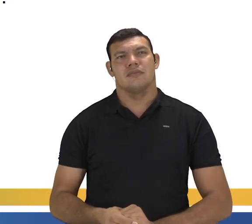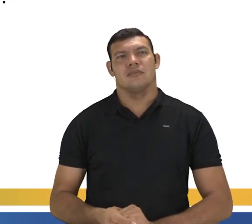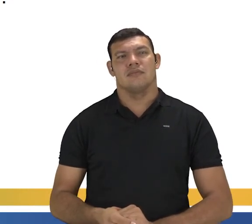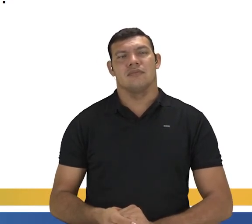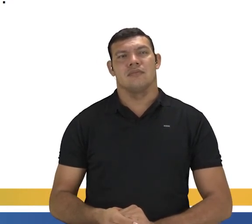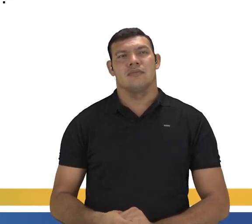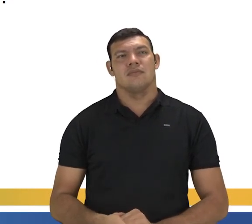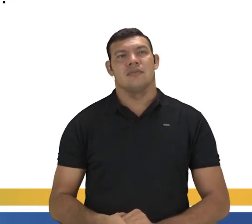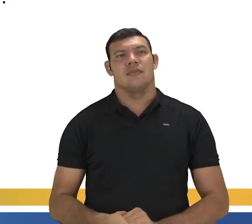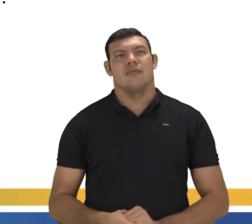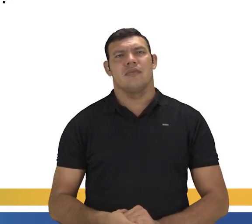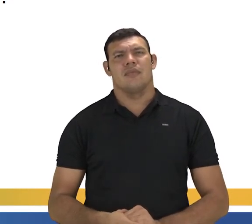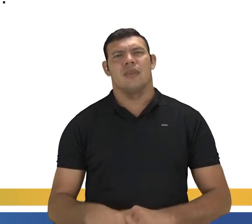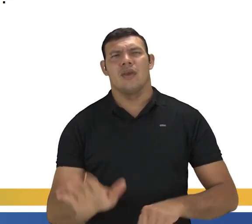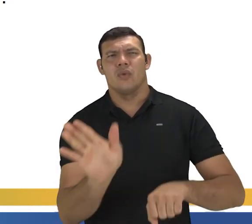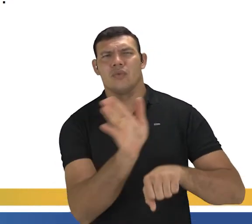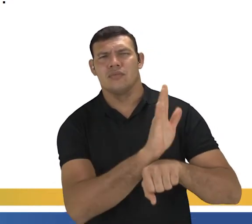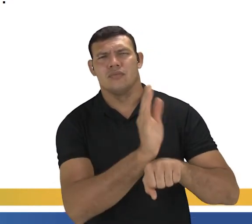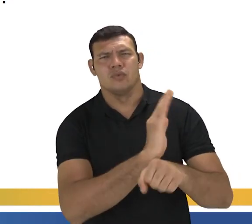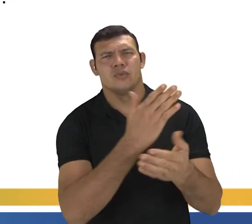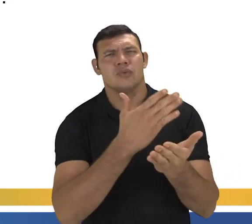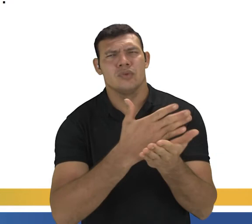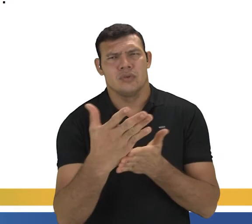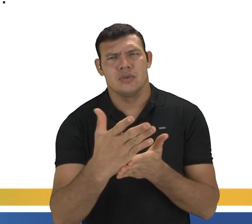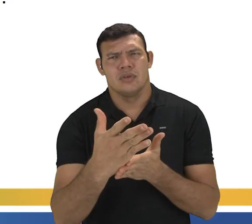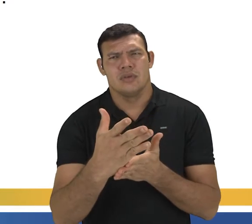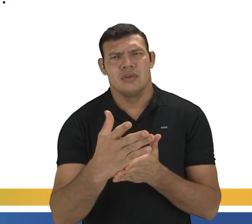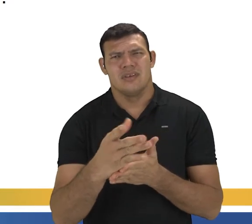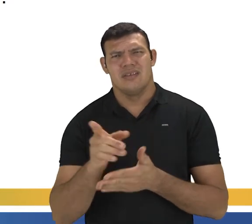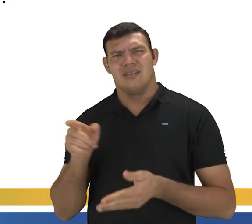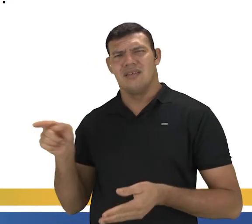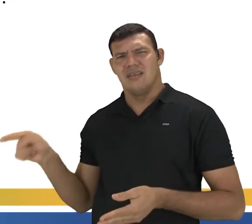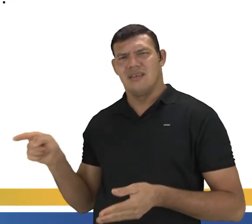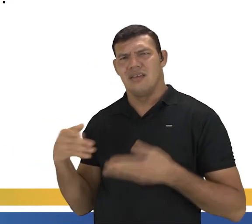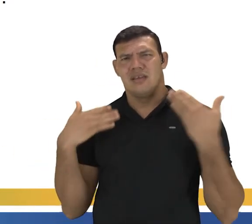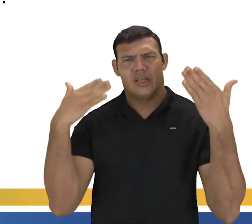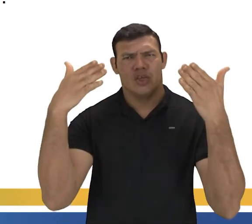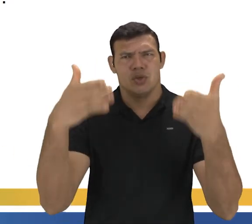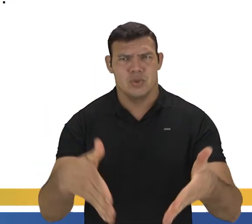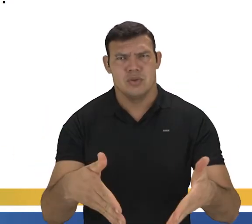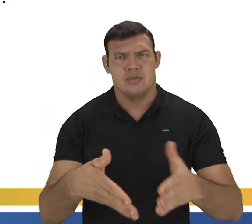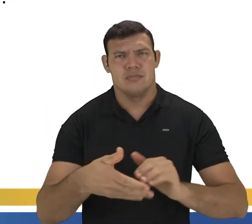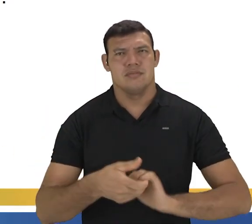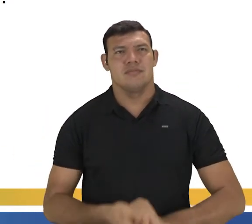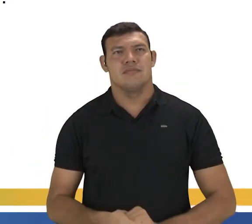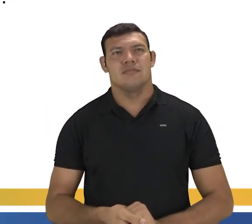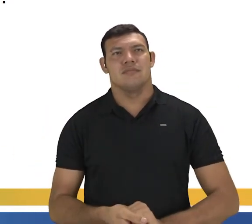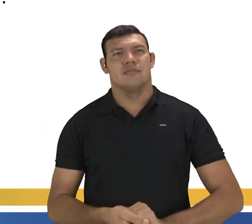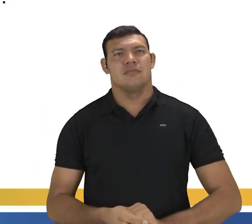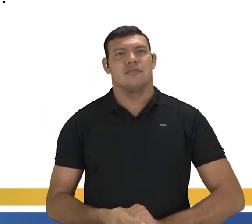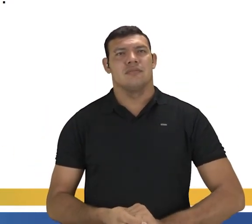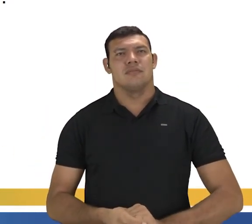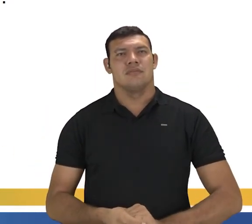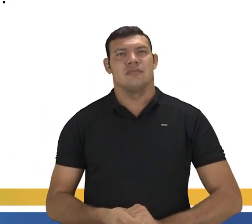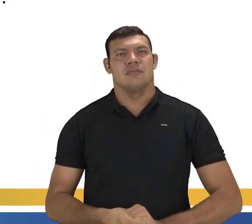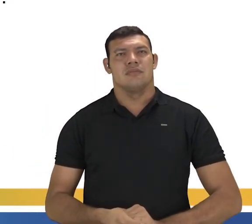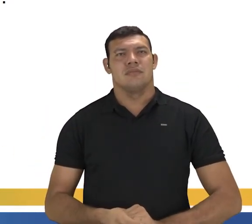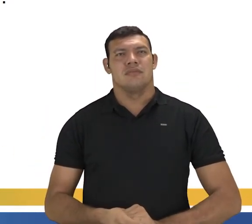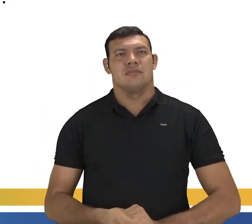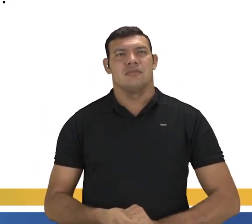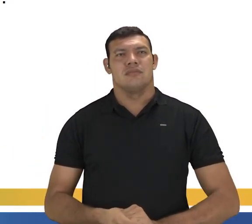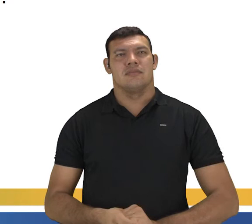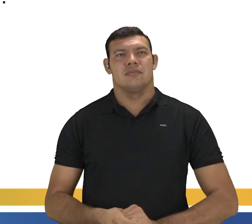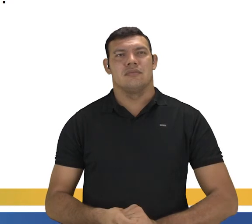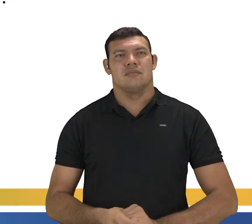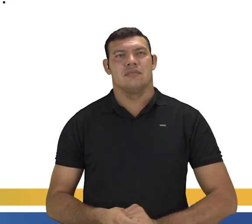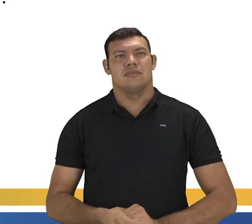live at cinema filmes tinham começado quando ela chegou o cinema e a dei errado